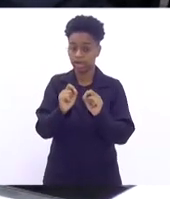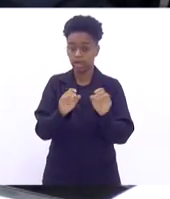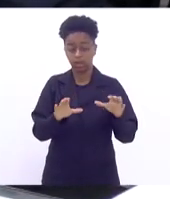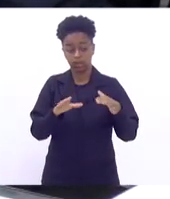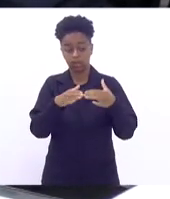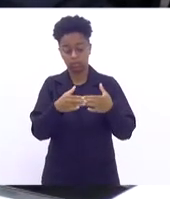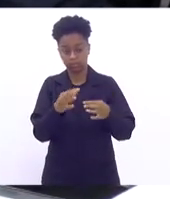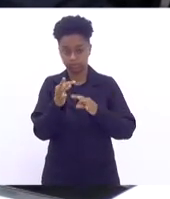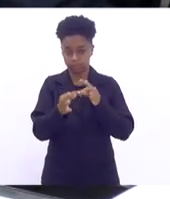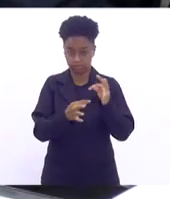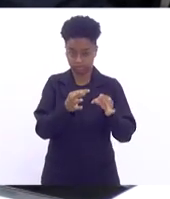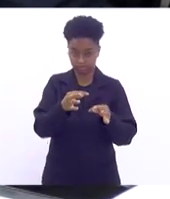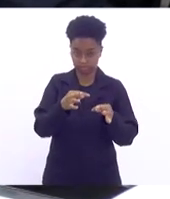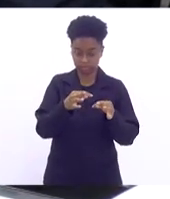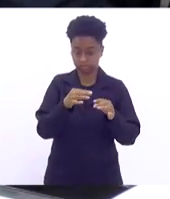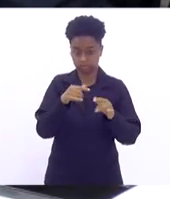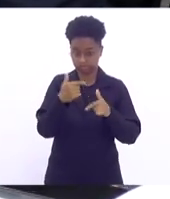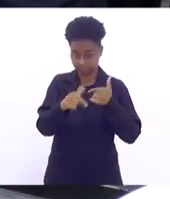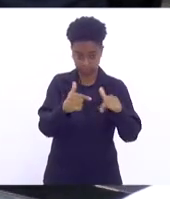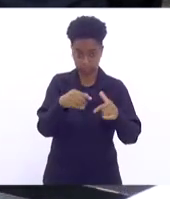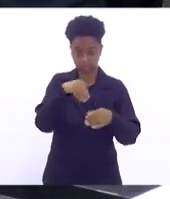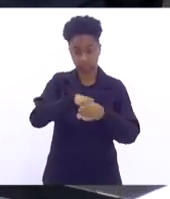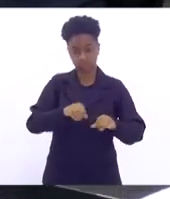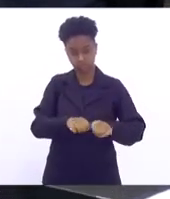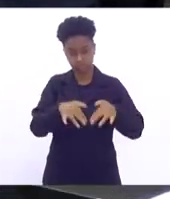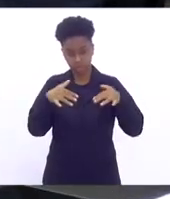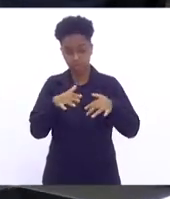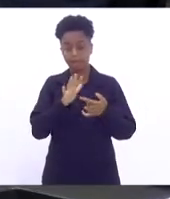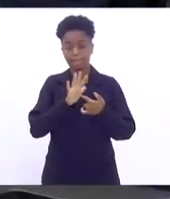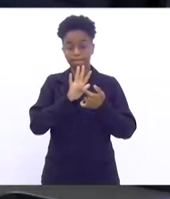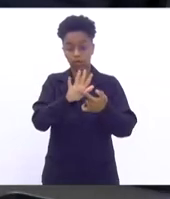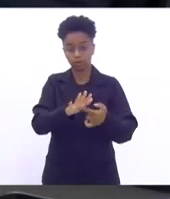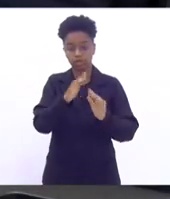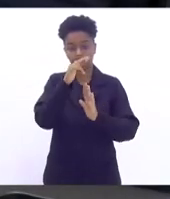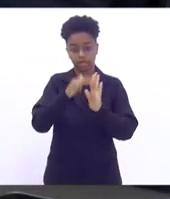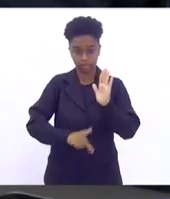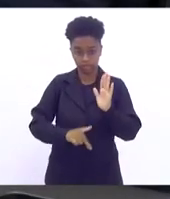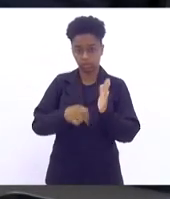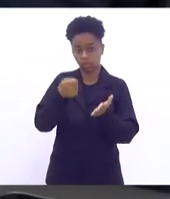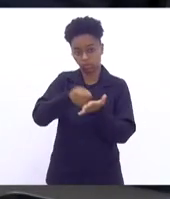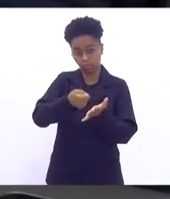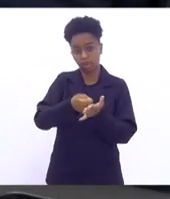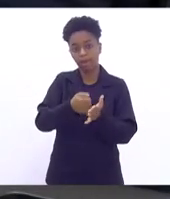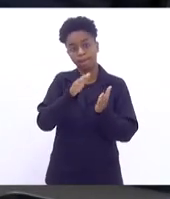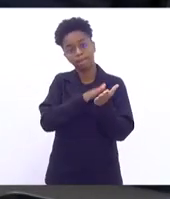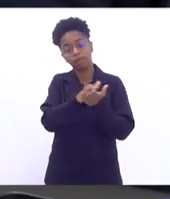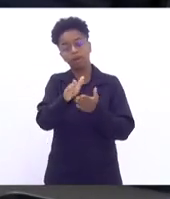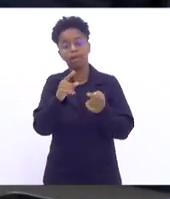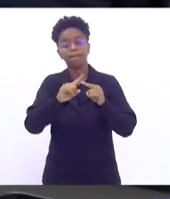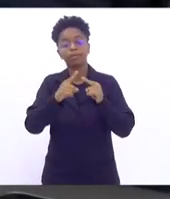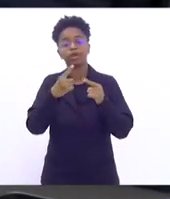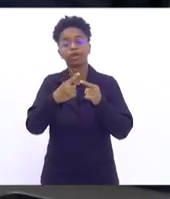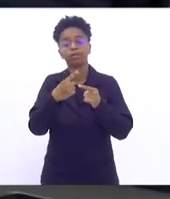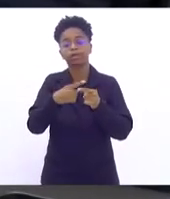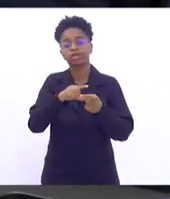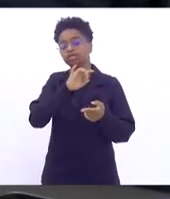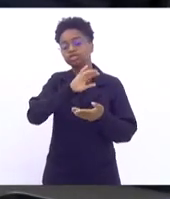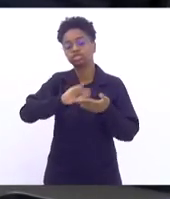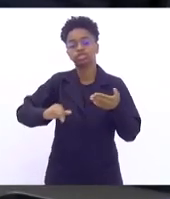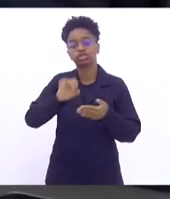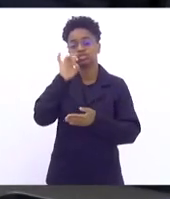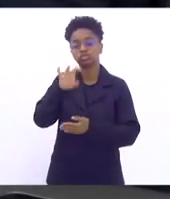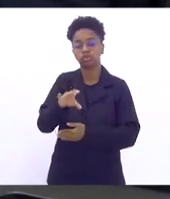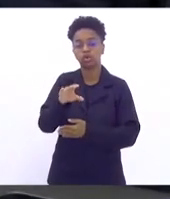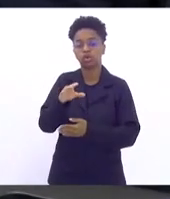relatório trimestral a mesa diretora que seria publicada mas ela mantém a exigência do relatório trimestral porque ela tá suprimindo só o parágrafo único não